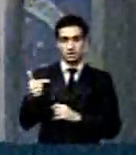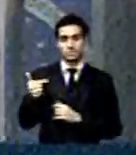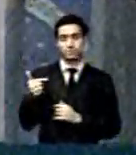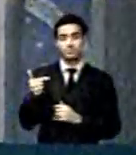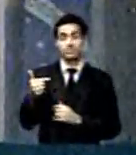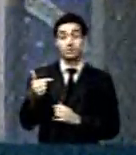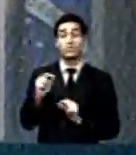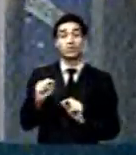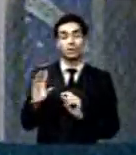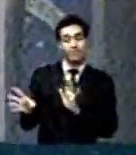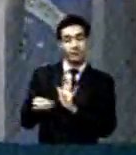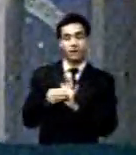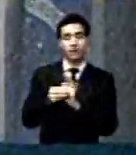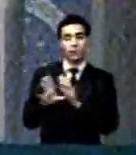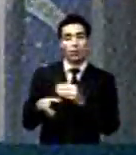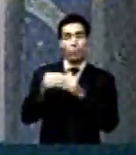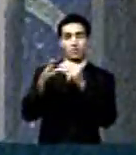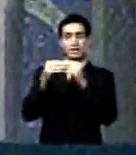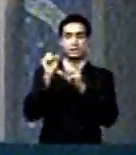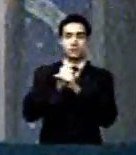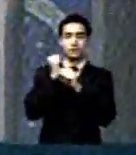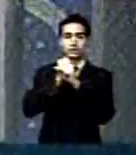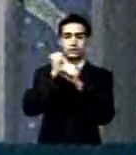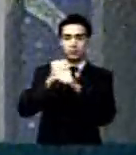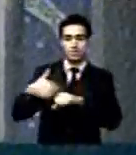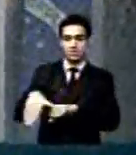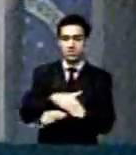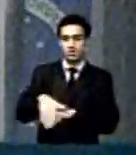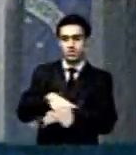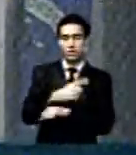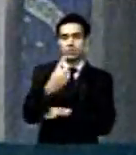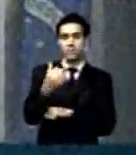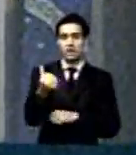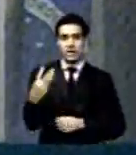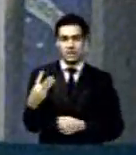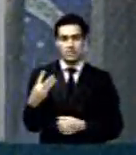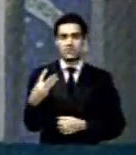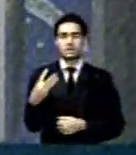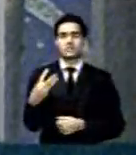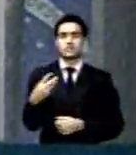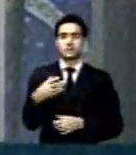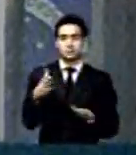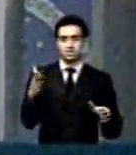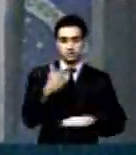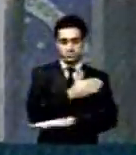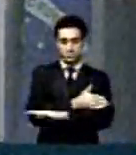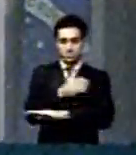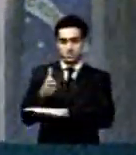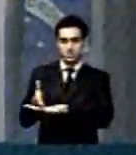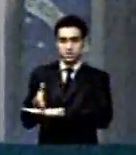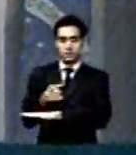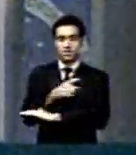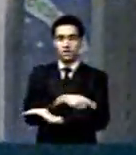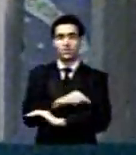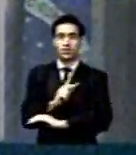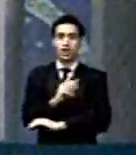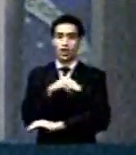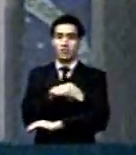2, a complementação das obras de duplicação da BR-163 nos trechos que compreendem o